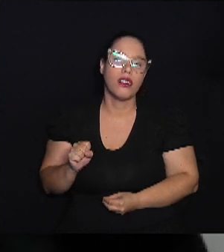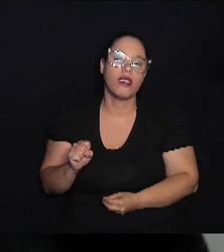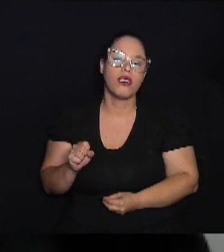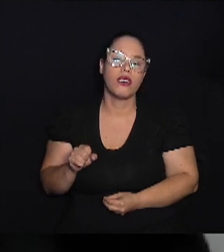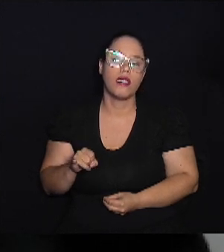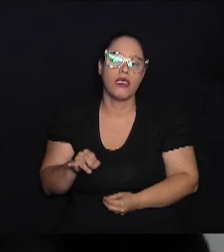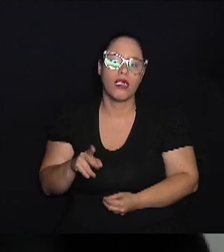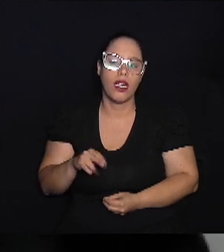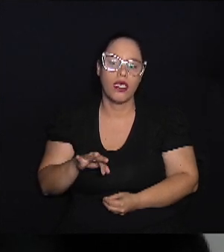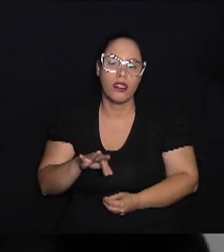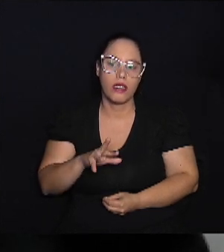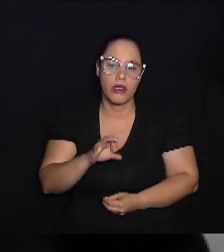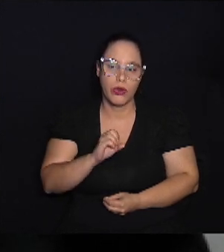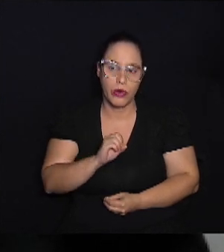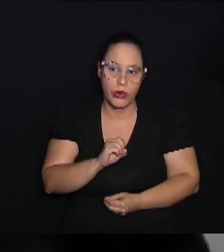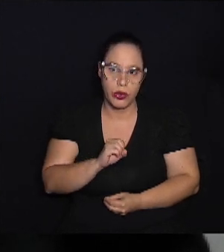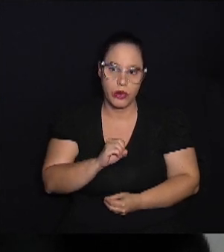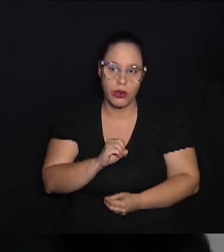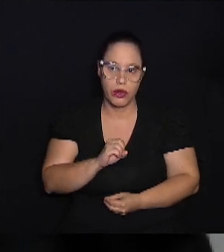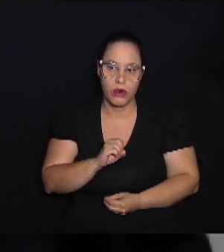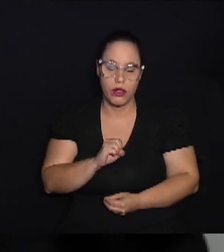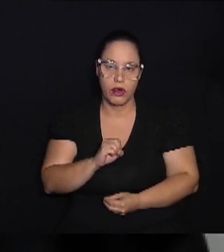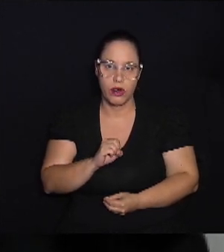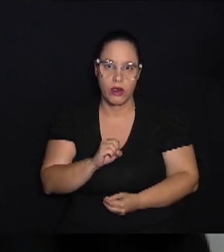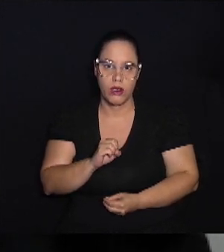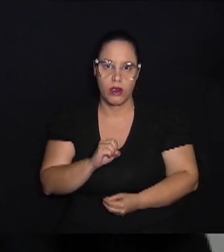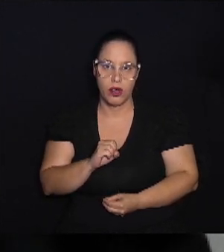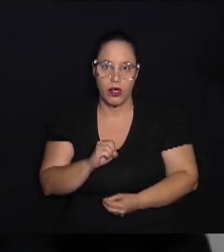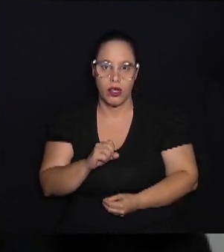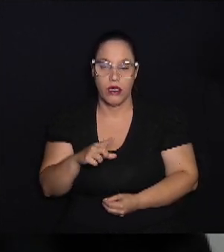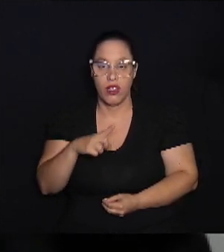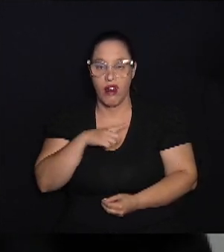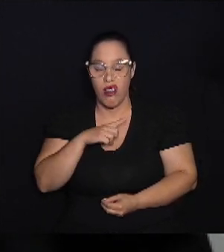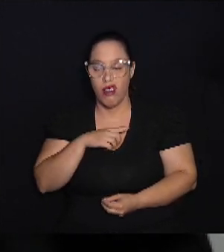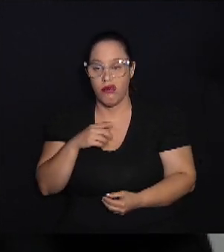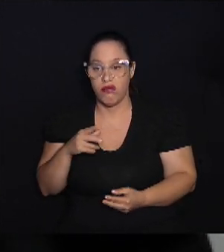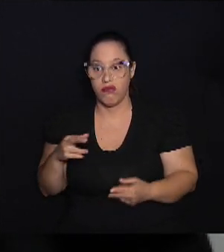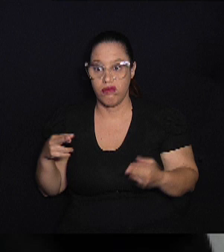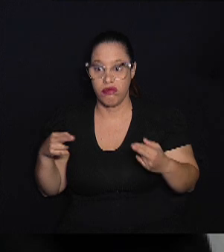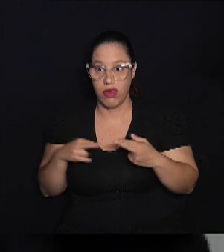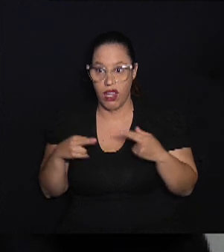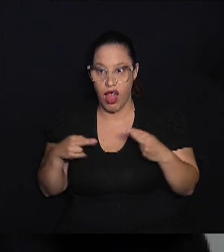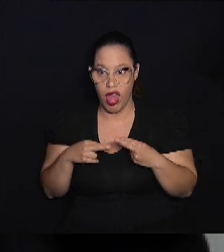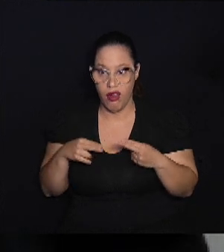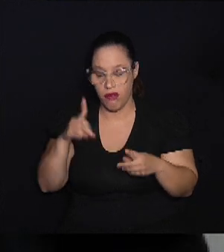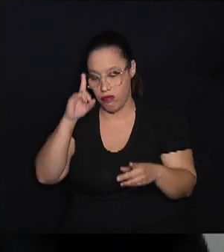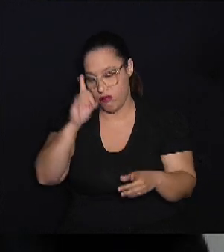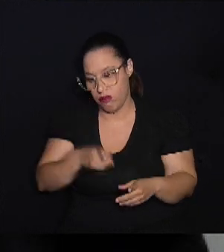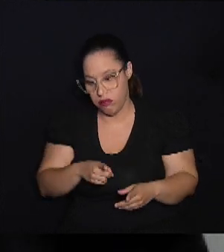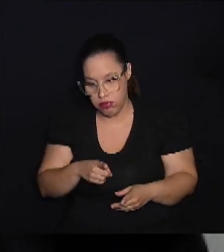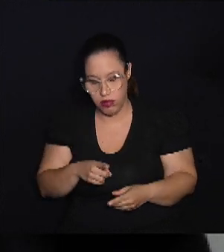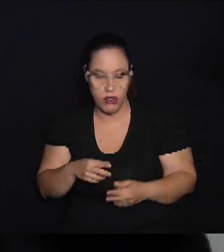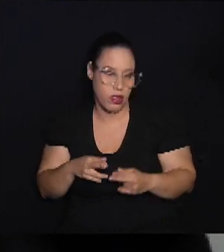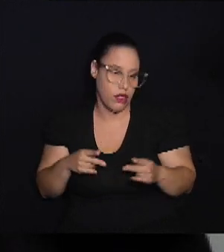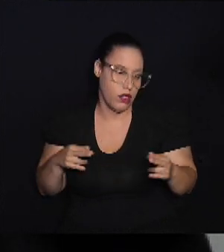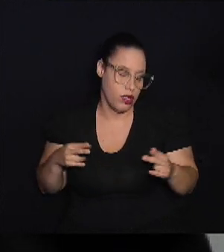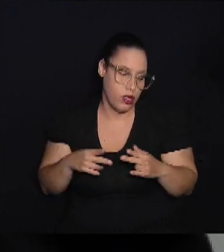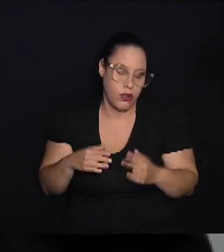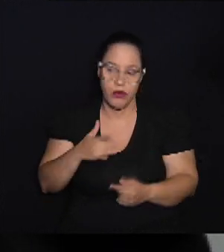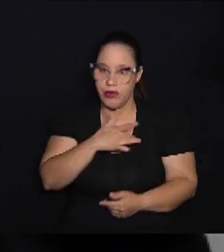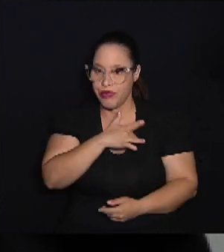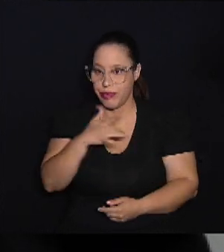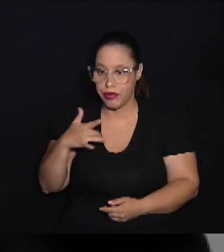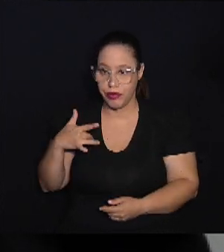reconhece. Eles são eles têm uma relação muito direta com inúmeros desfechos de saúde que a